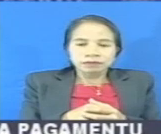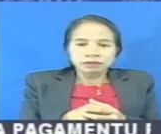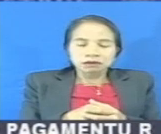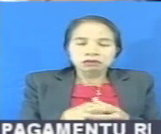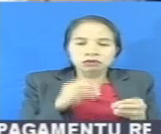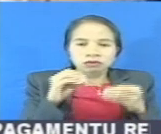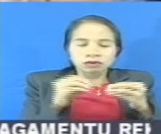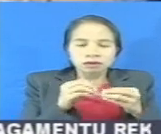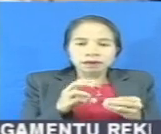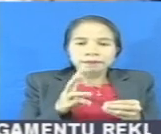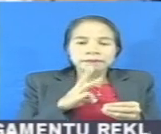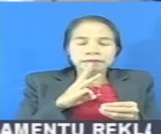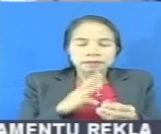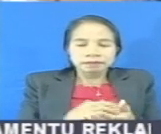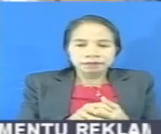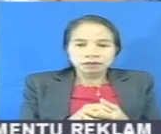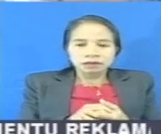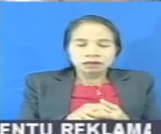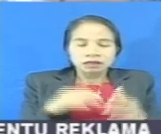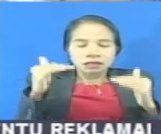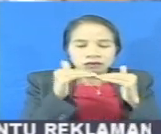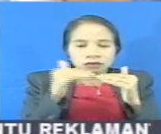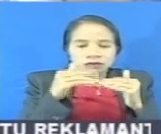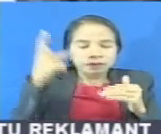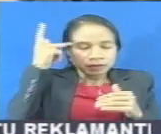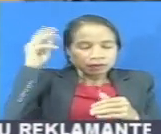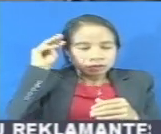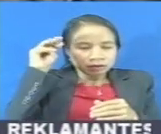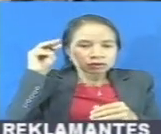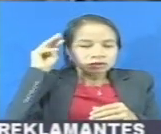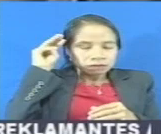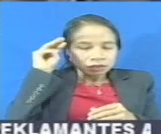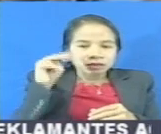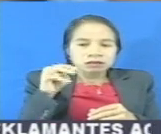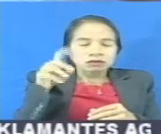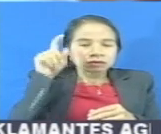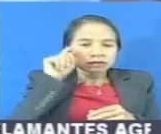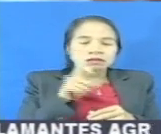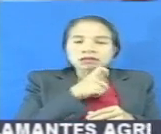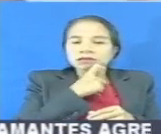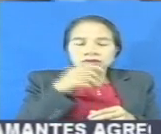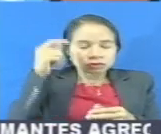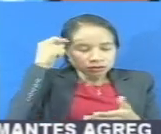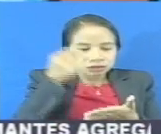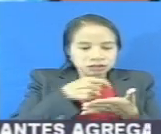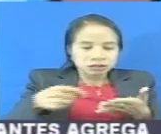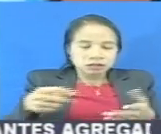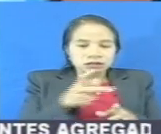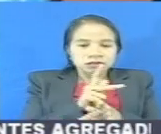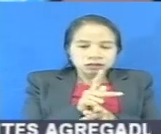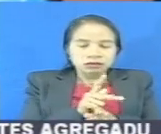BNN. E a senhora do Conselho Ministro, né? Primeiro-Ministro, no Ministro Interior, Tauro Matangruak, o Secretário de Estado de Proteção